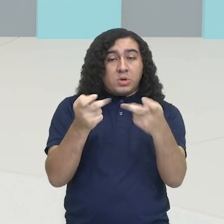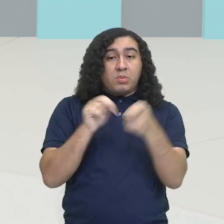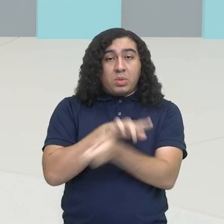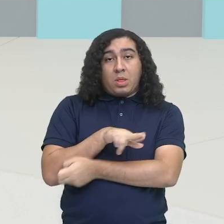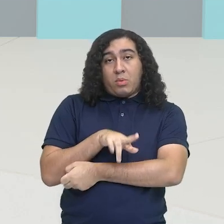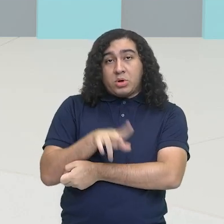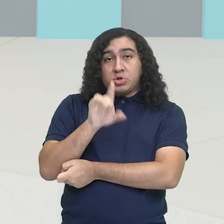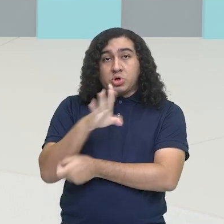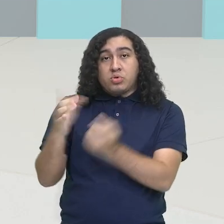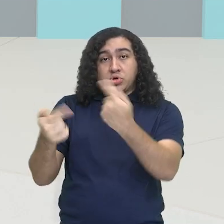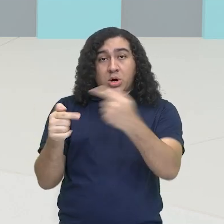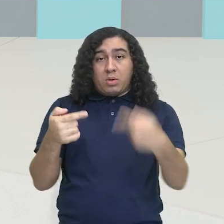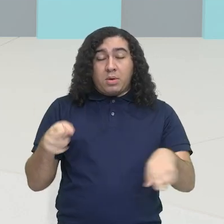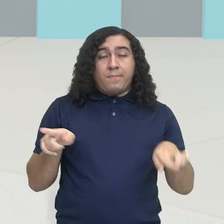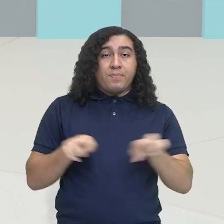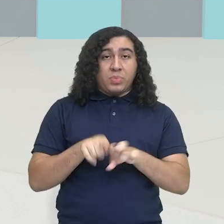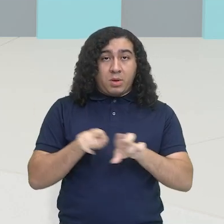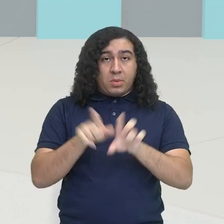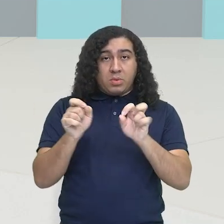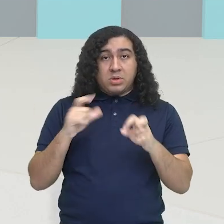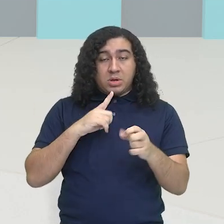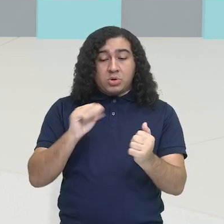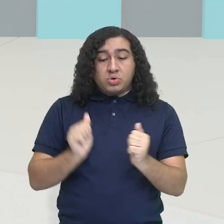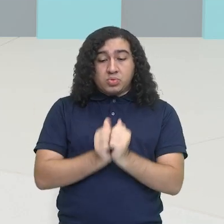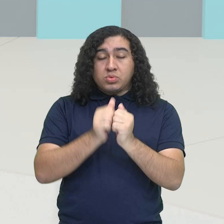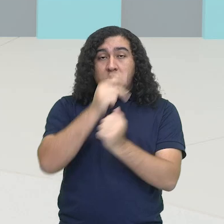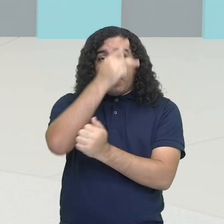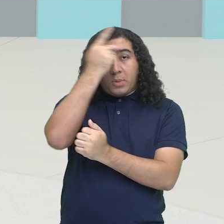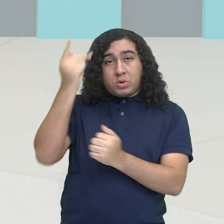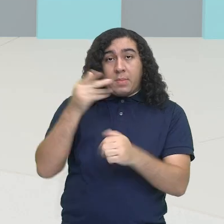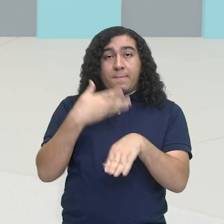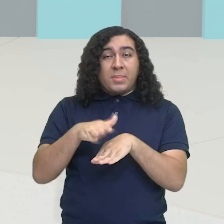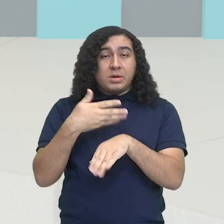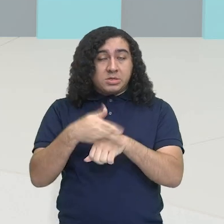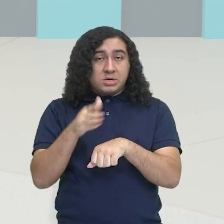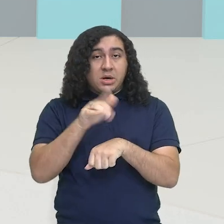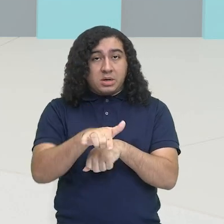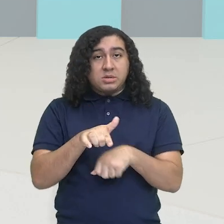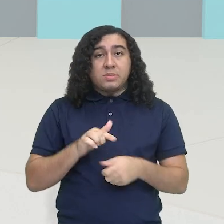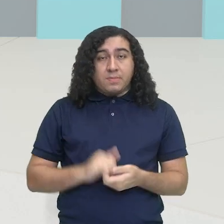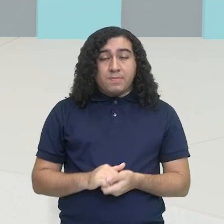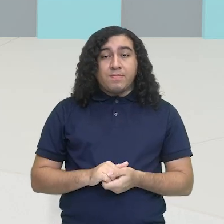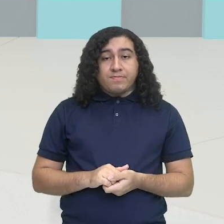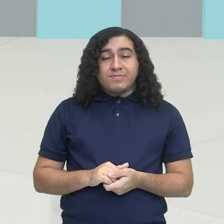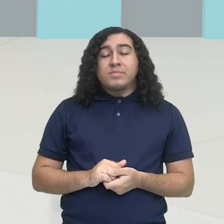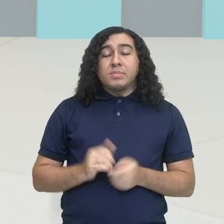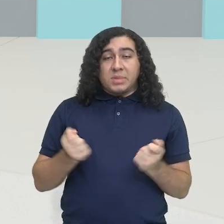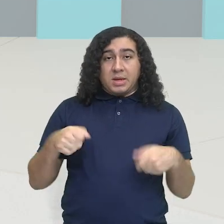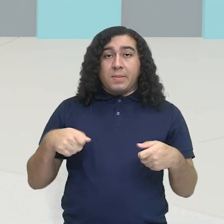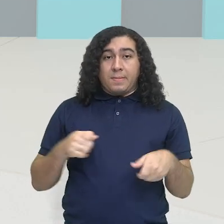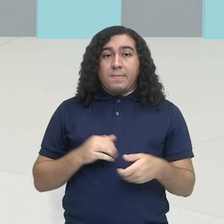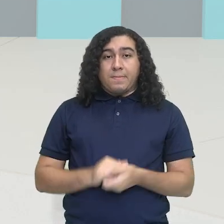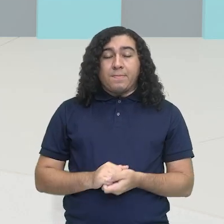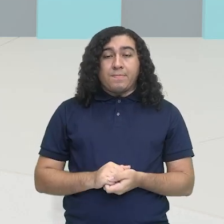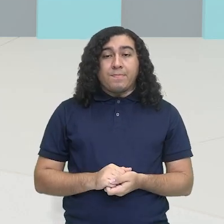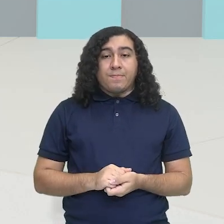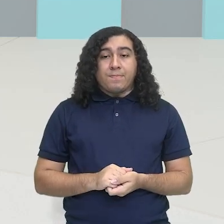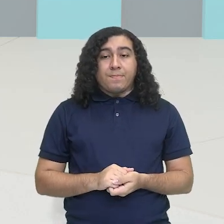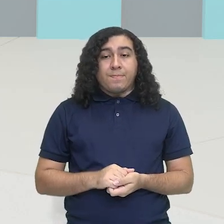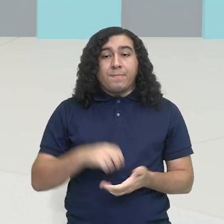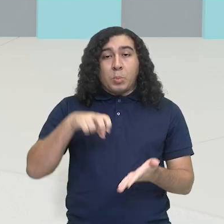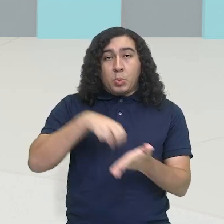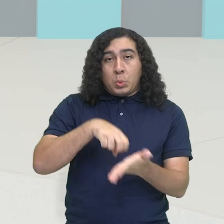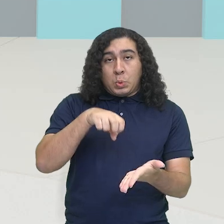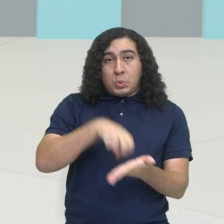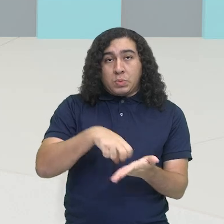dialogar sobre esses temas, mas também punir as pessoas que praticam tais atos. Isso é necessário. Agora, um outro ponto